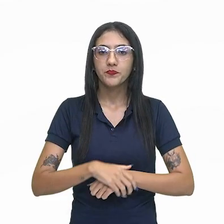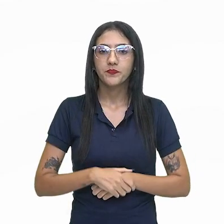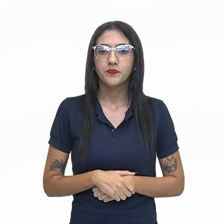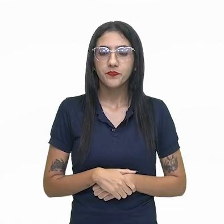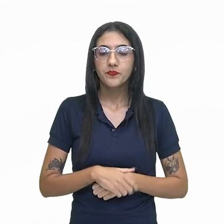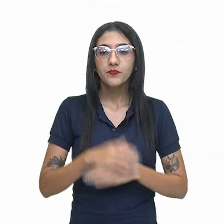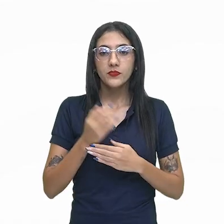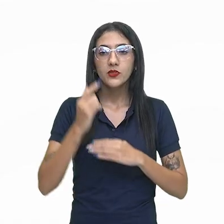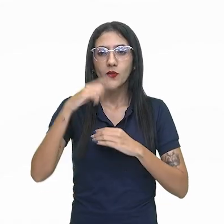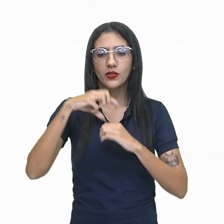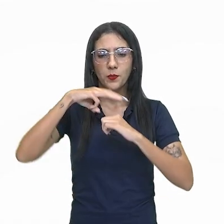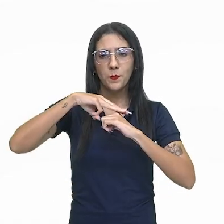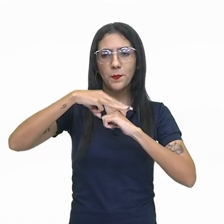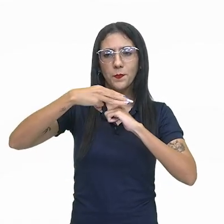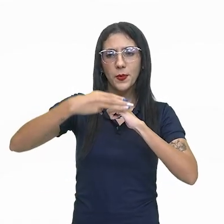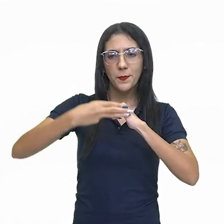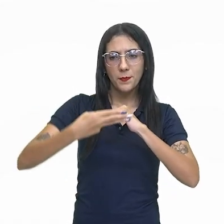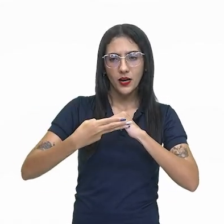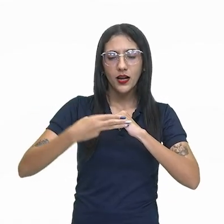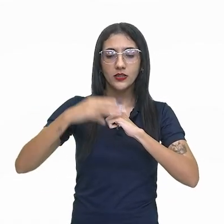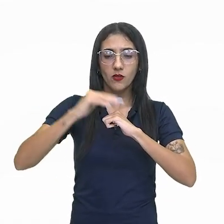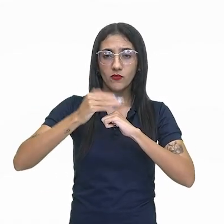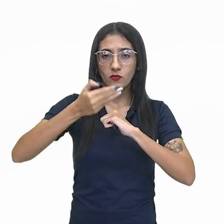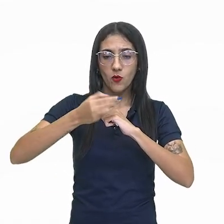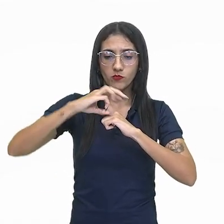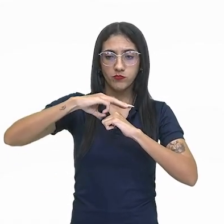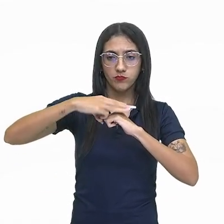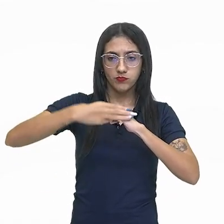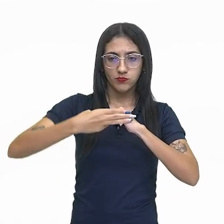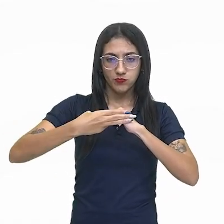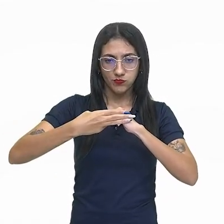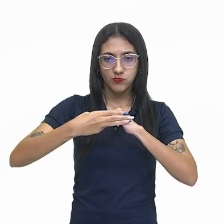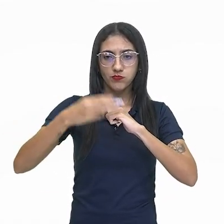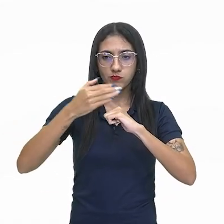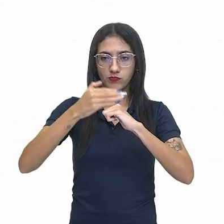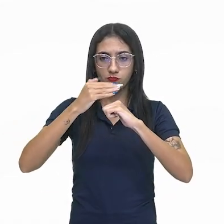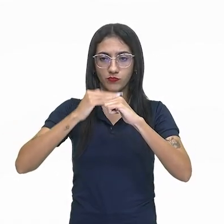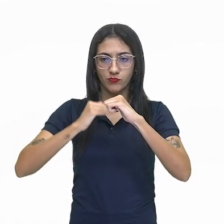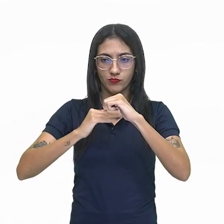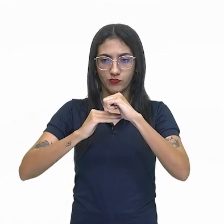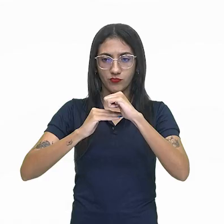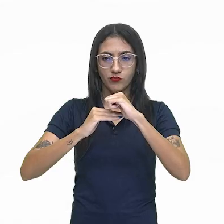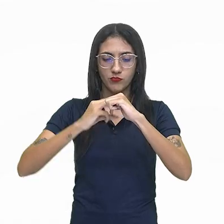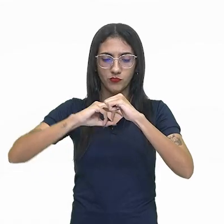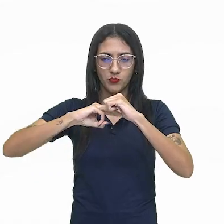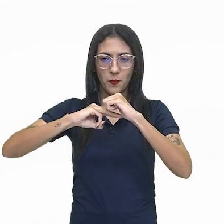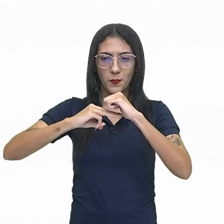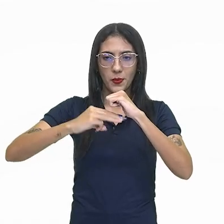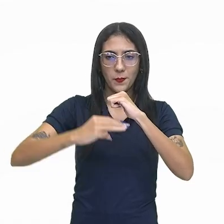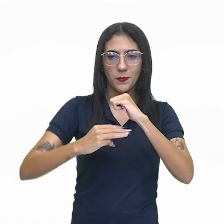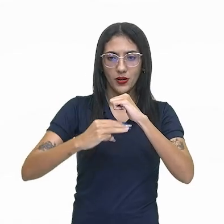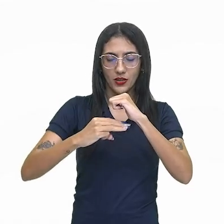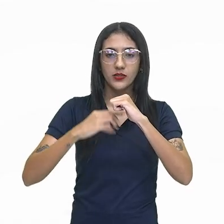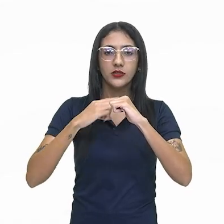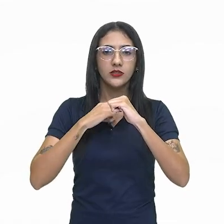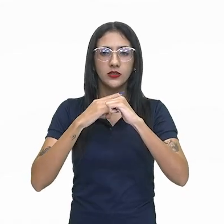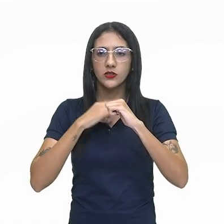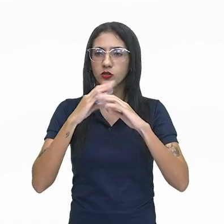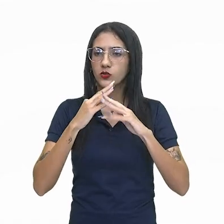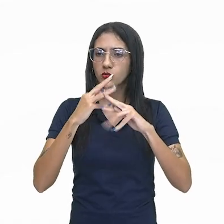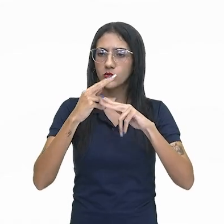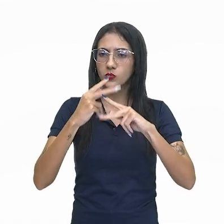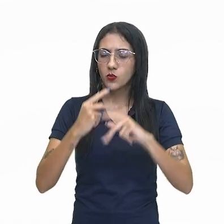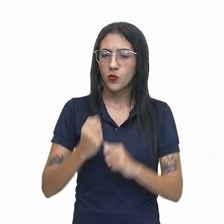parte superior é o espaço externo da célula e a parte inferior é a parte onde estão contidos todos